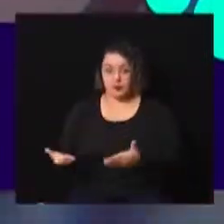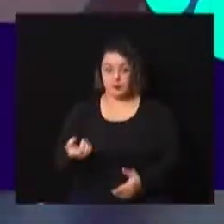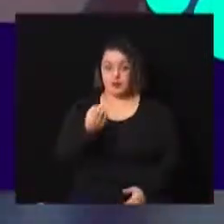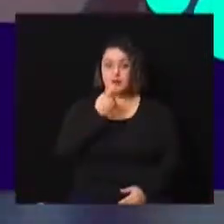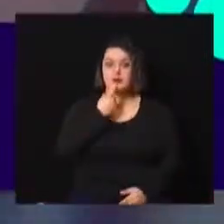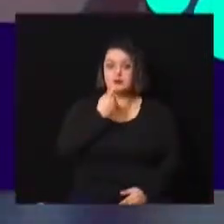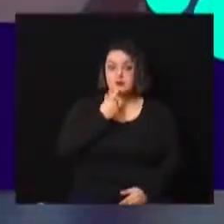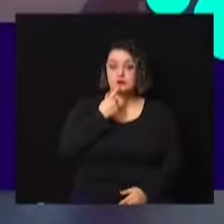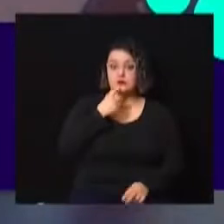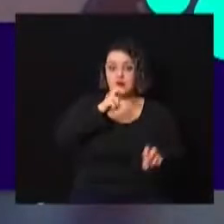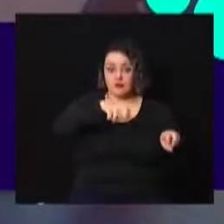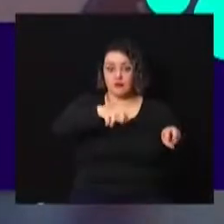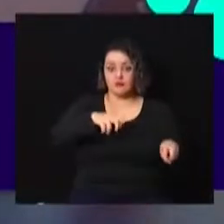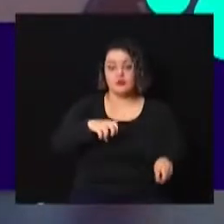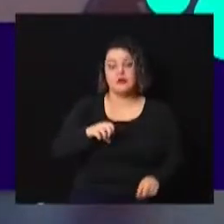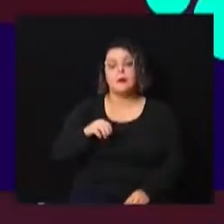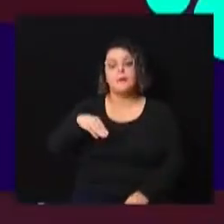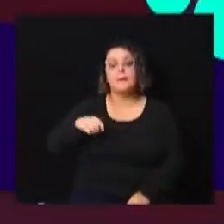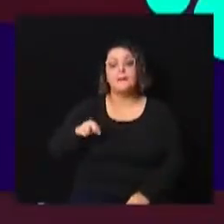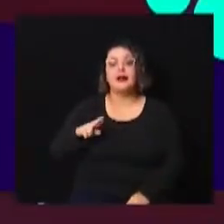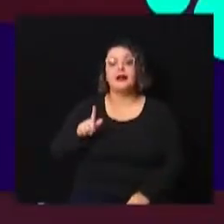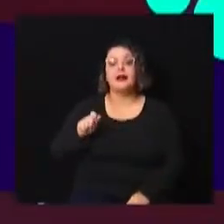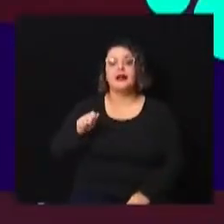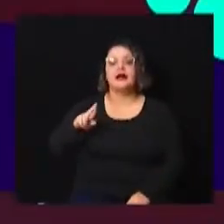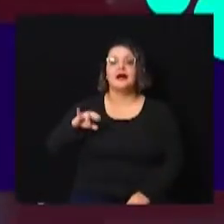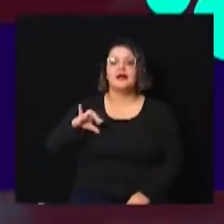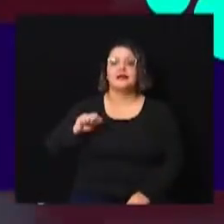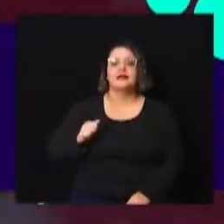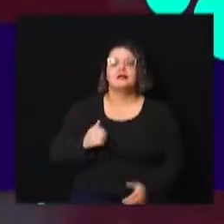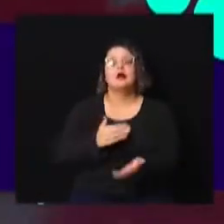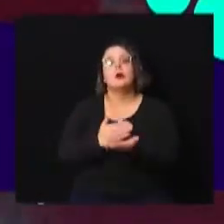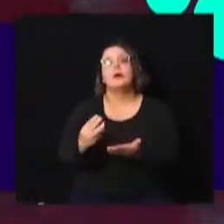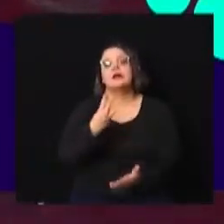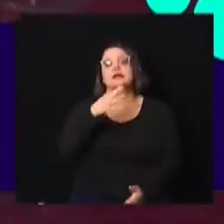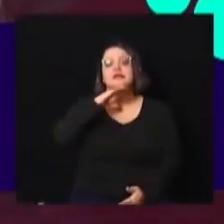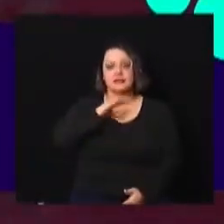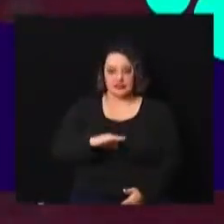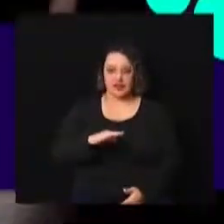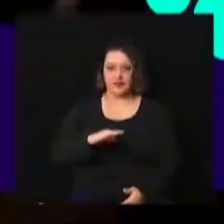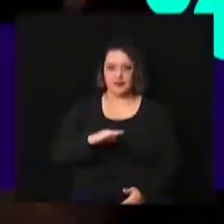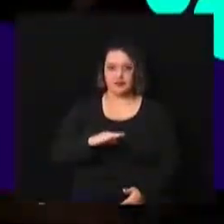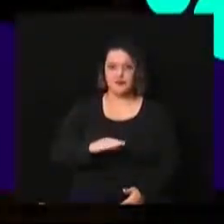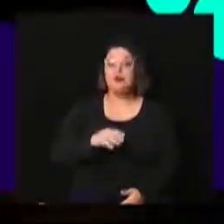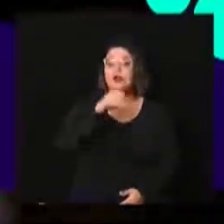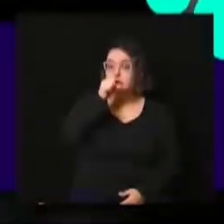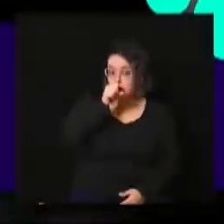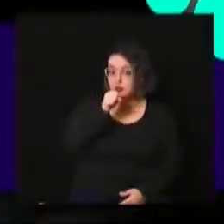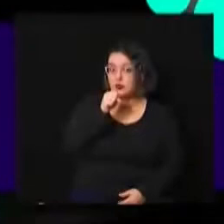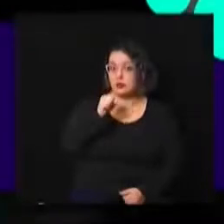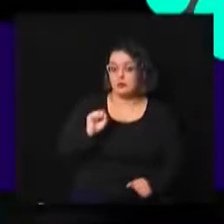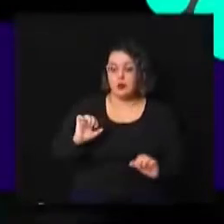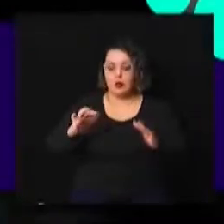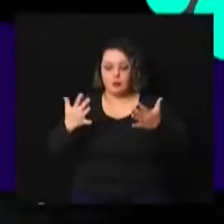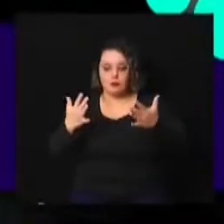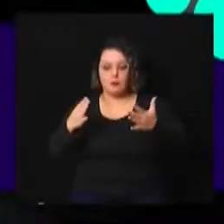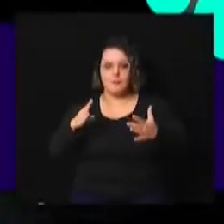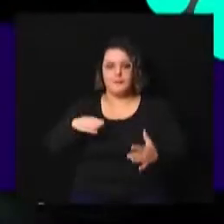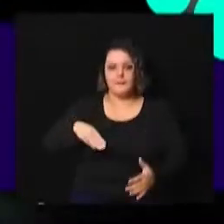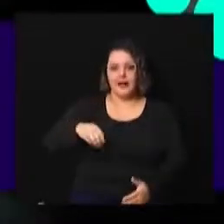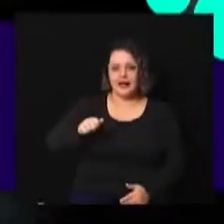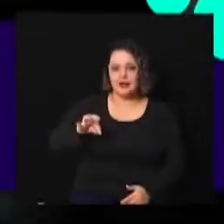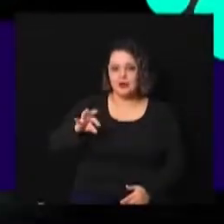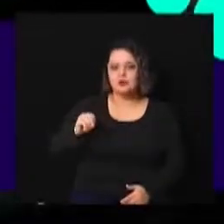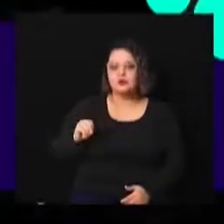Campinas. Vai ser na Fazenda Santa Margarida e a casa abre a partir das 3 da tarde. Ainda no sábado, a banda Mato Seco